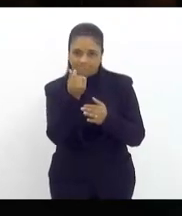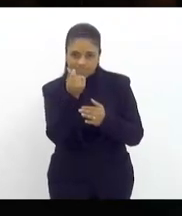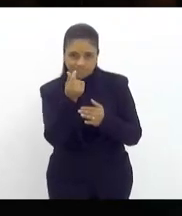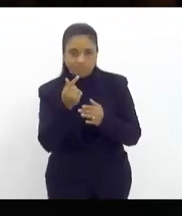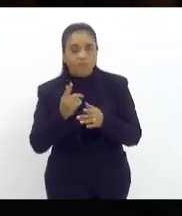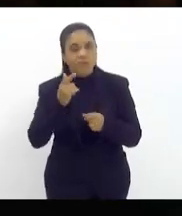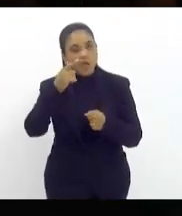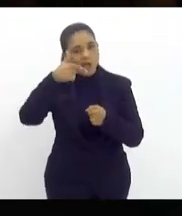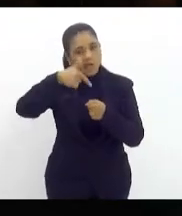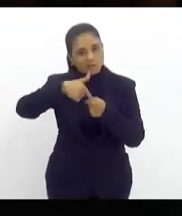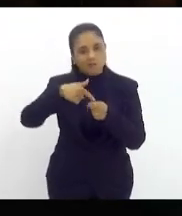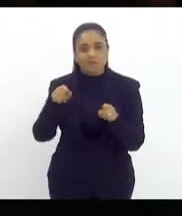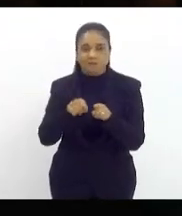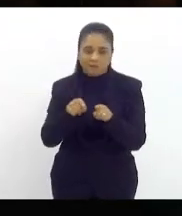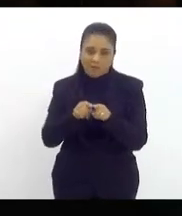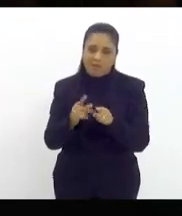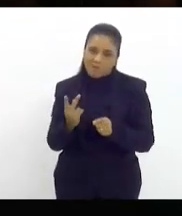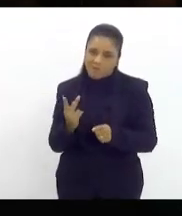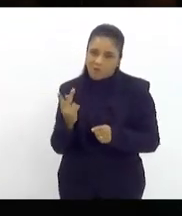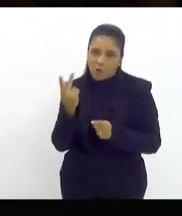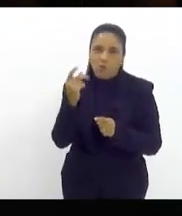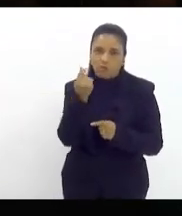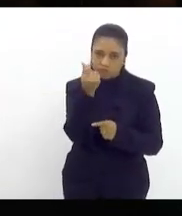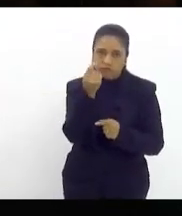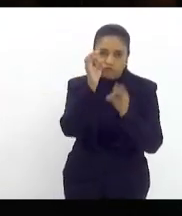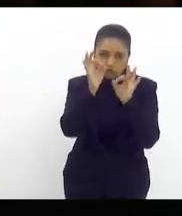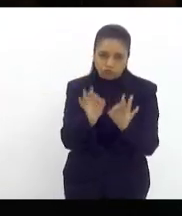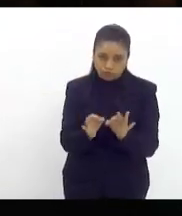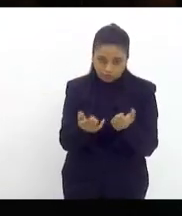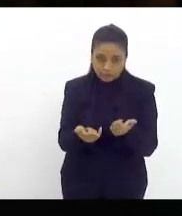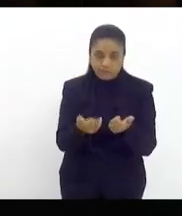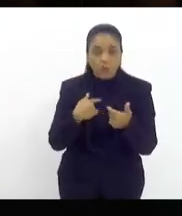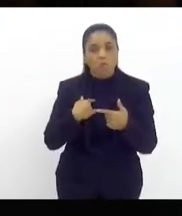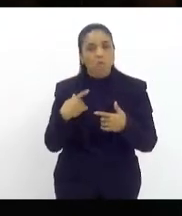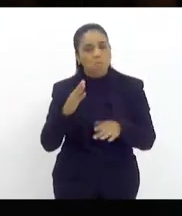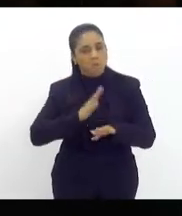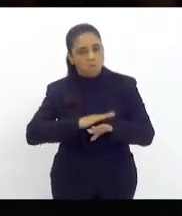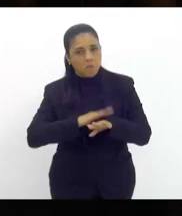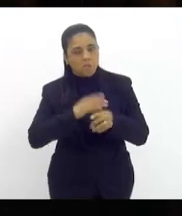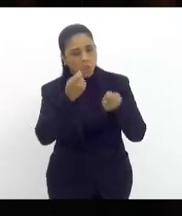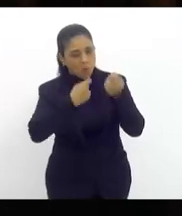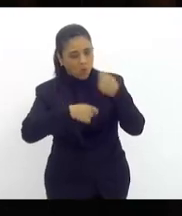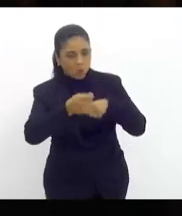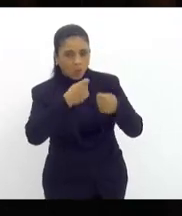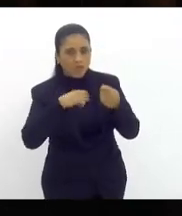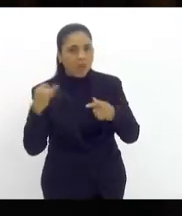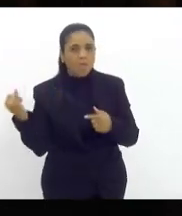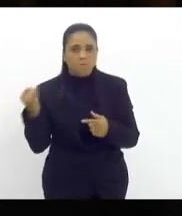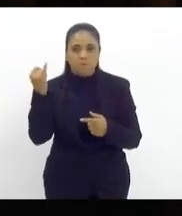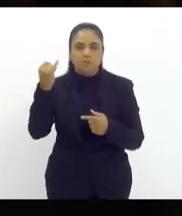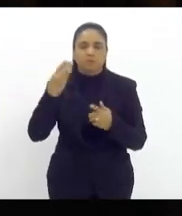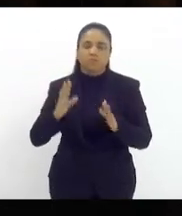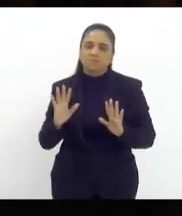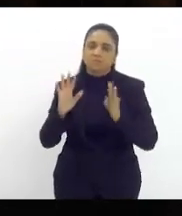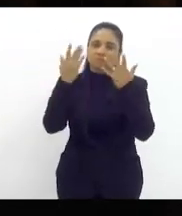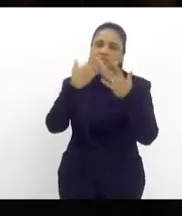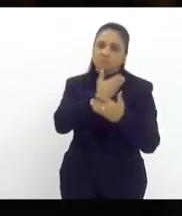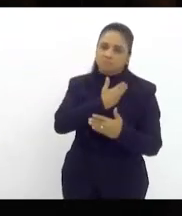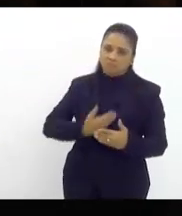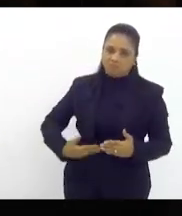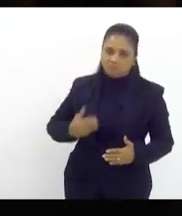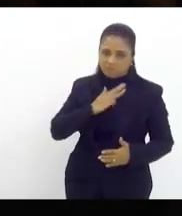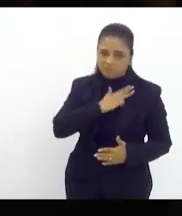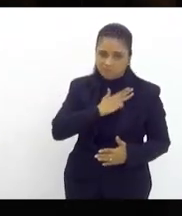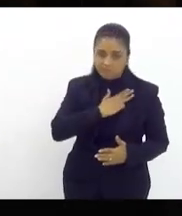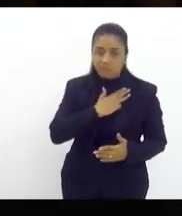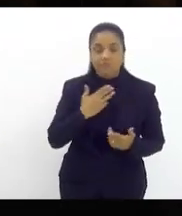Então, esse é um elemento importante da nossa economia e a gente precisa saudar ao governo Lula por isso. E aí, senhora